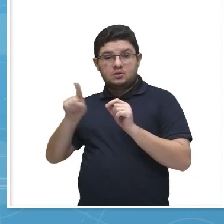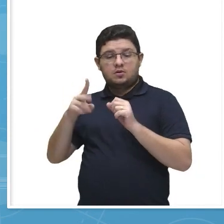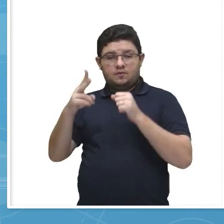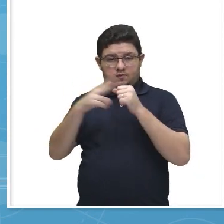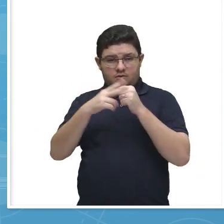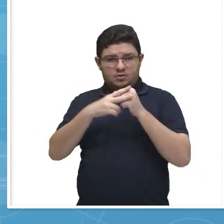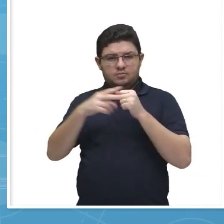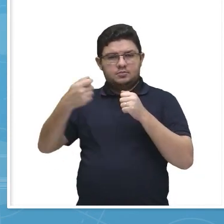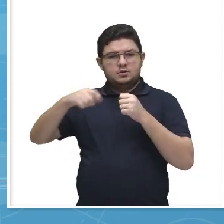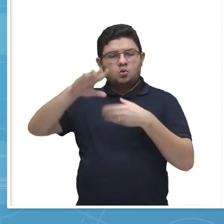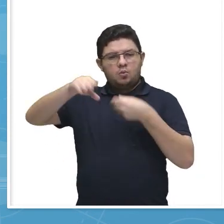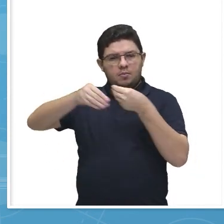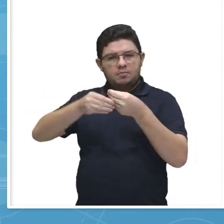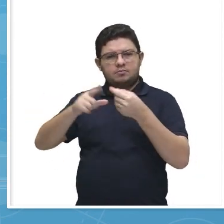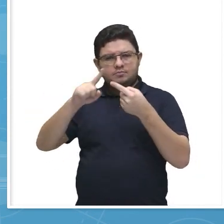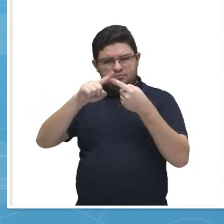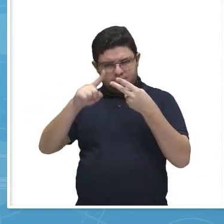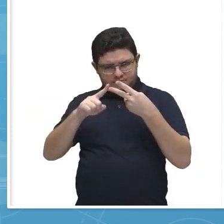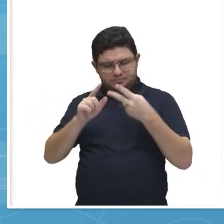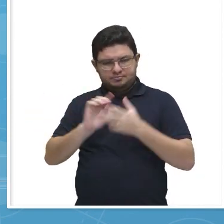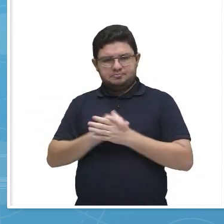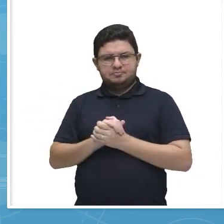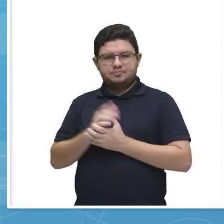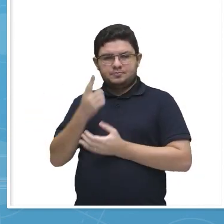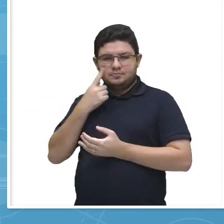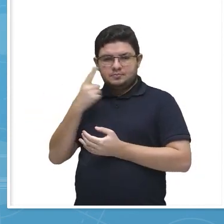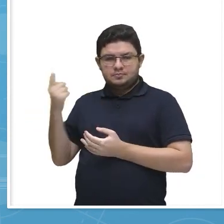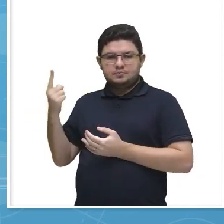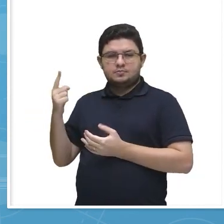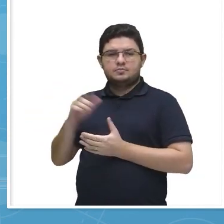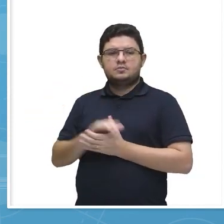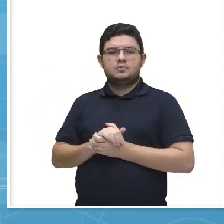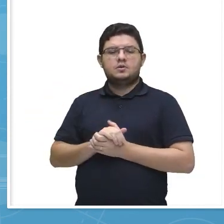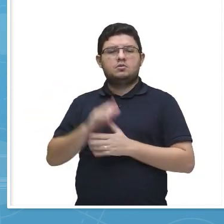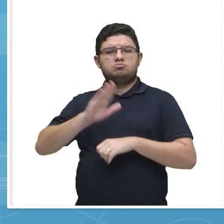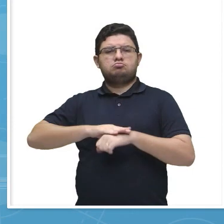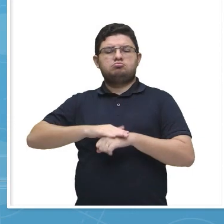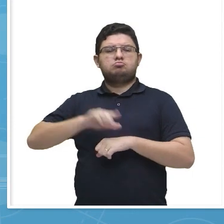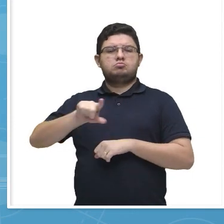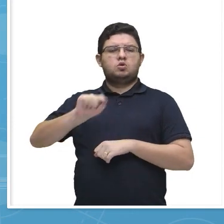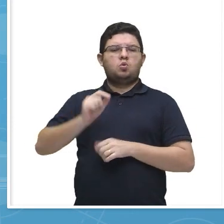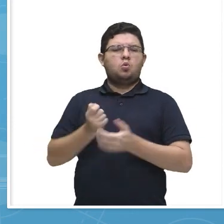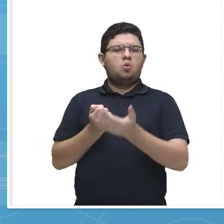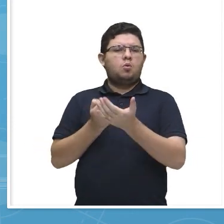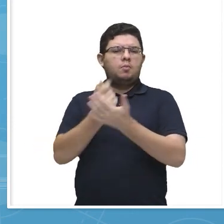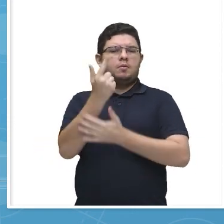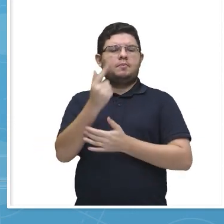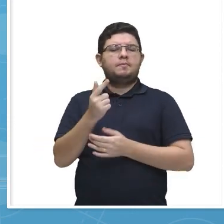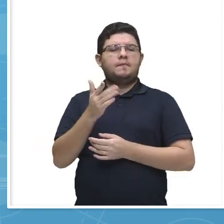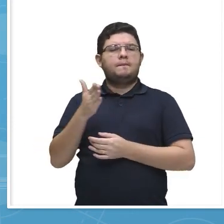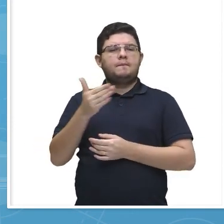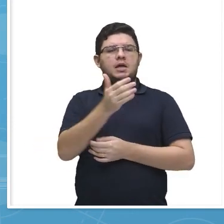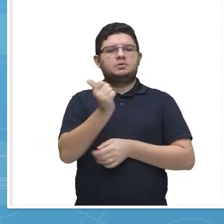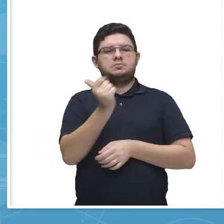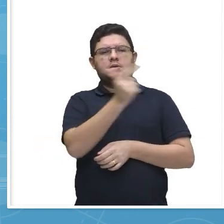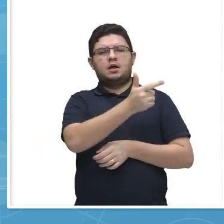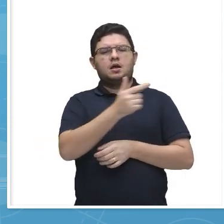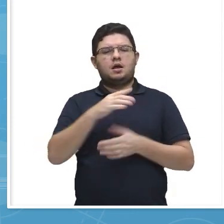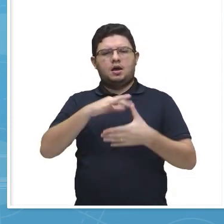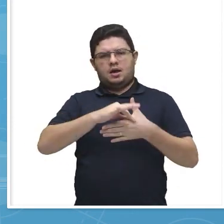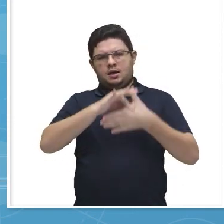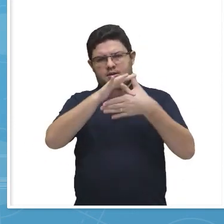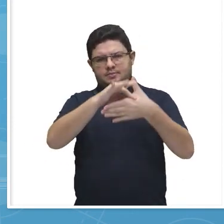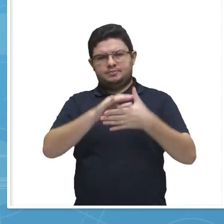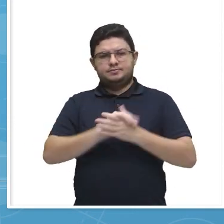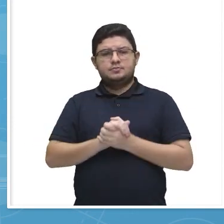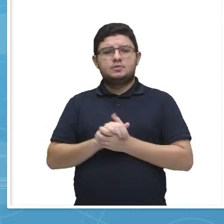comprar peixe a carne. Olha só, eu prefiro. Eu prefiro o quê? Tem